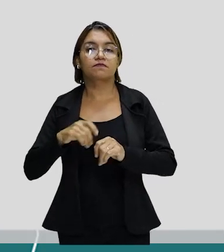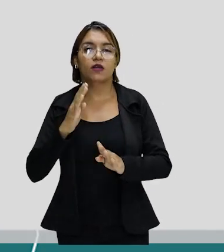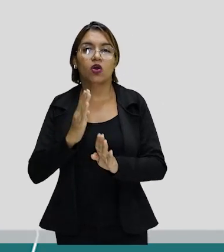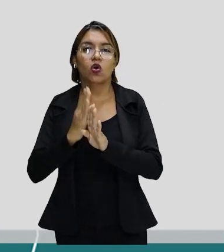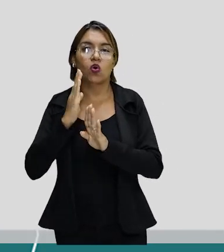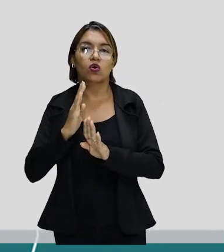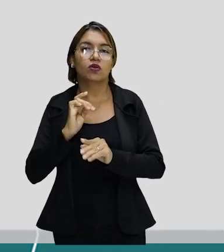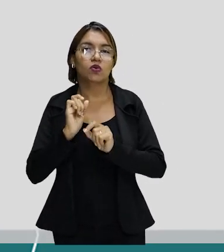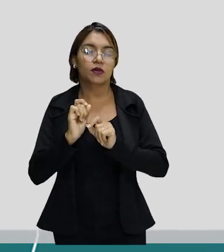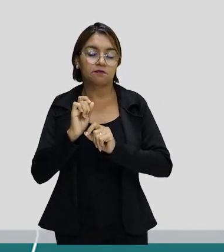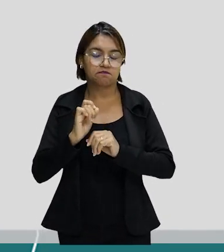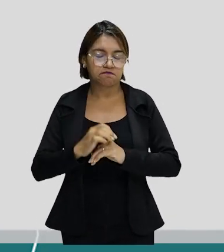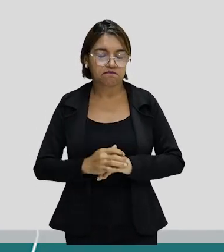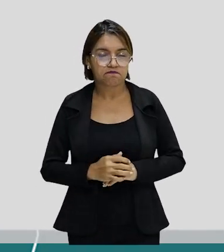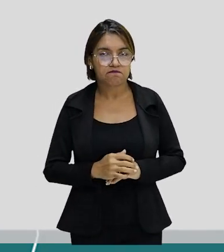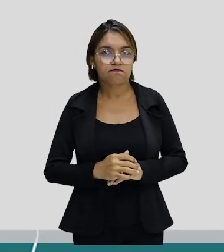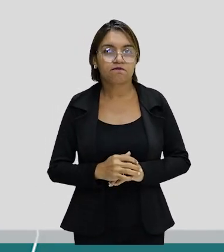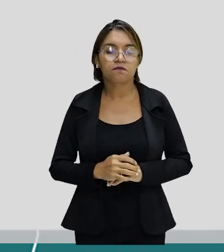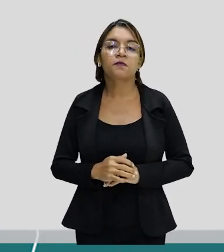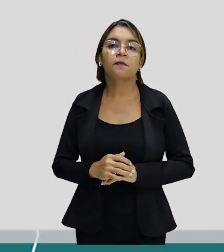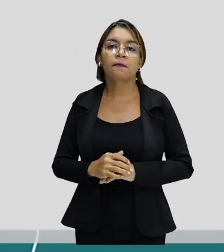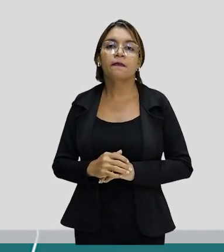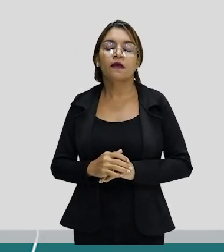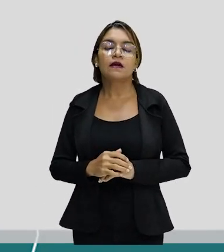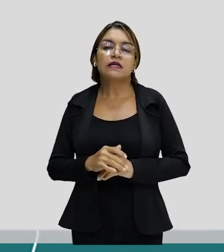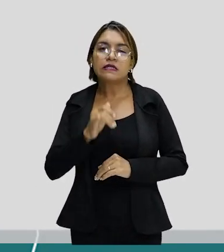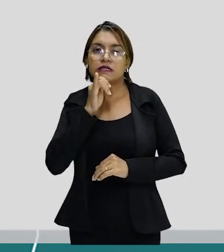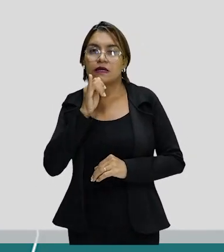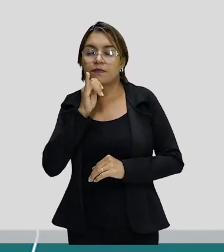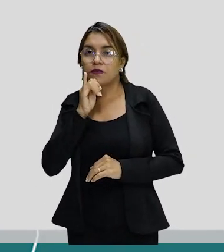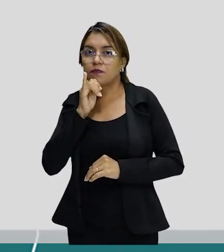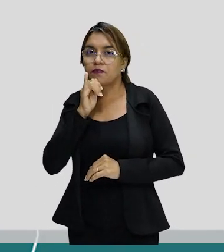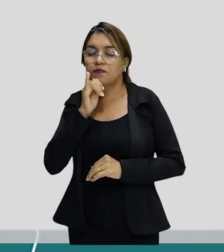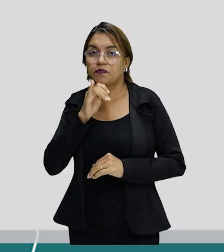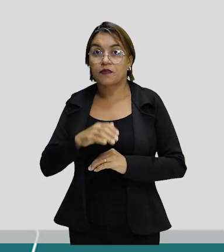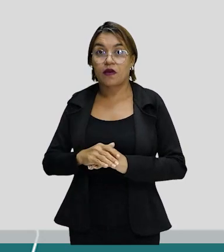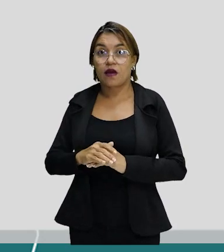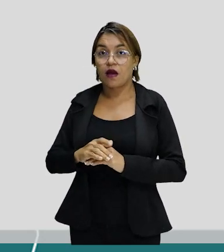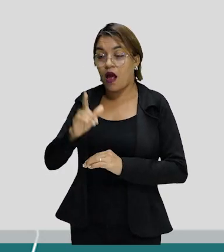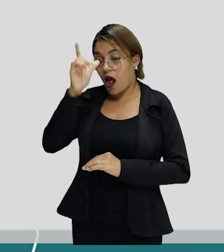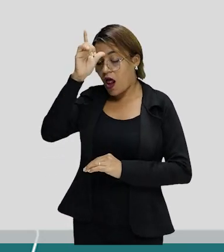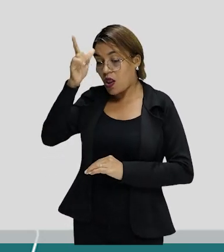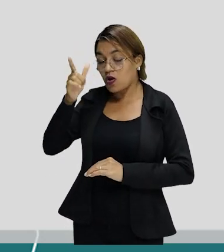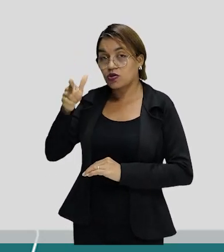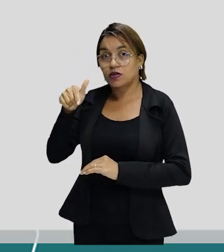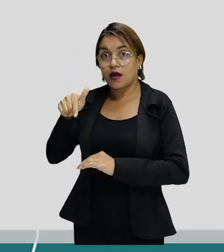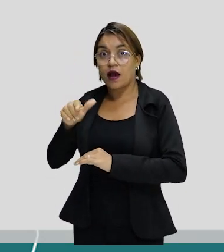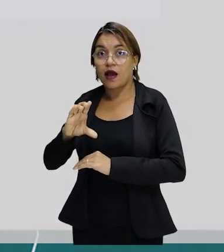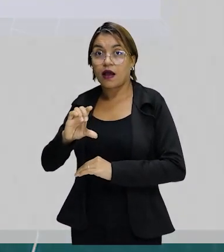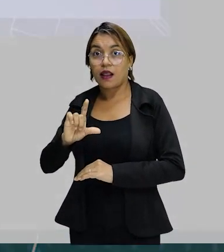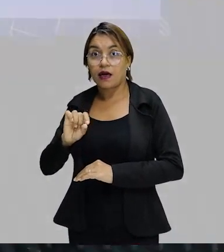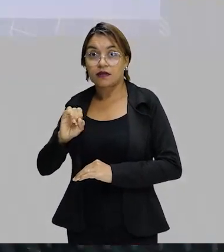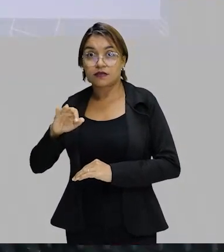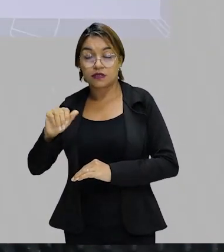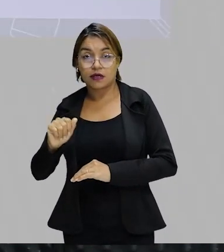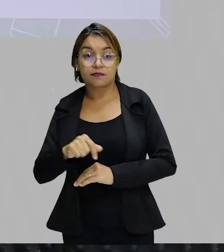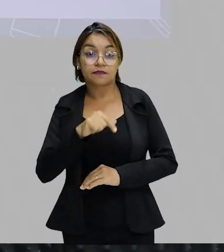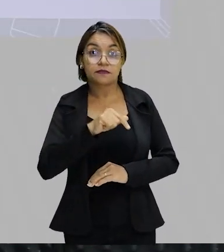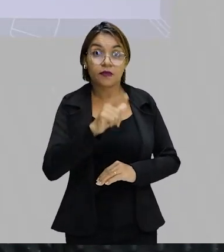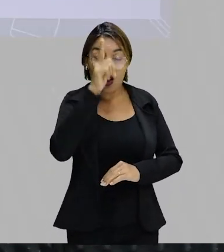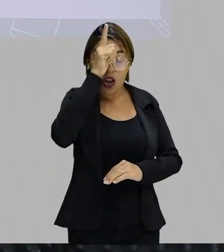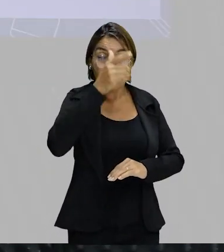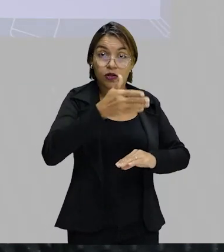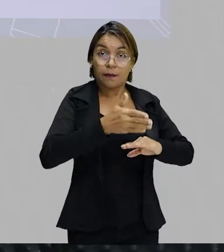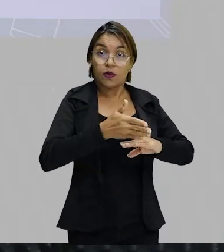encontrar justamente a grande diferença entre a lógica clássica e a lógica moderna. Quando ele se refere aos dois